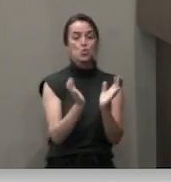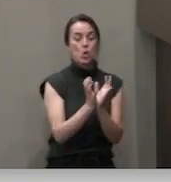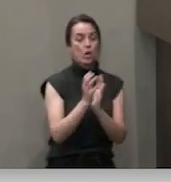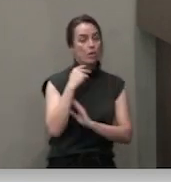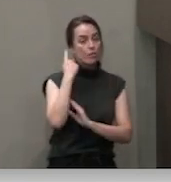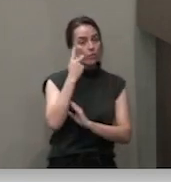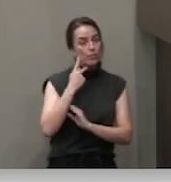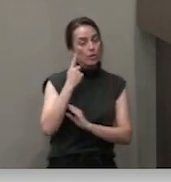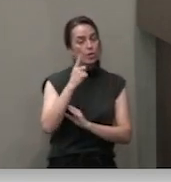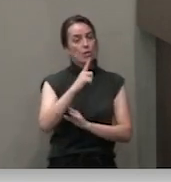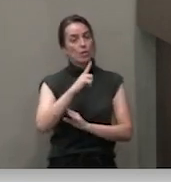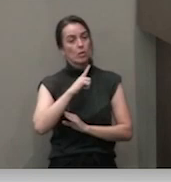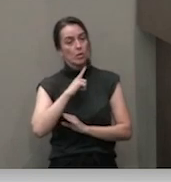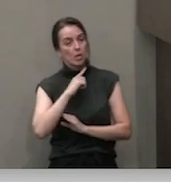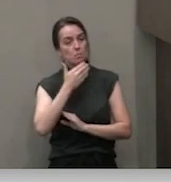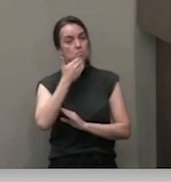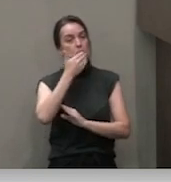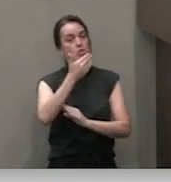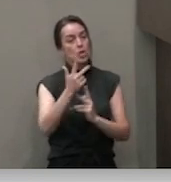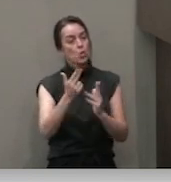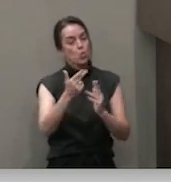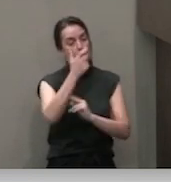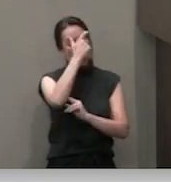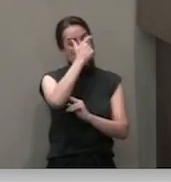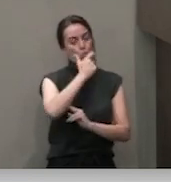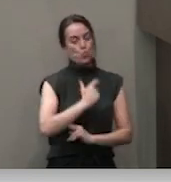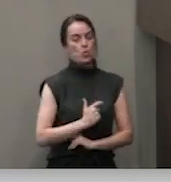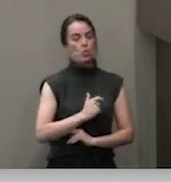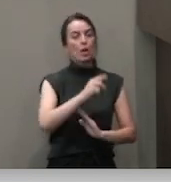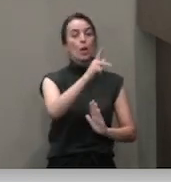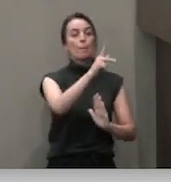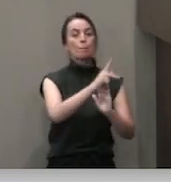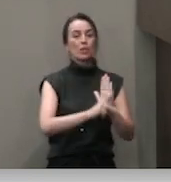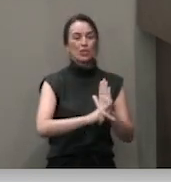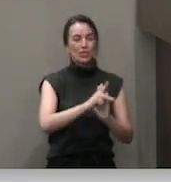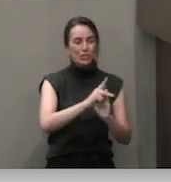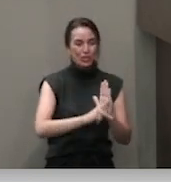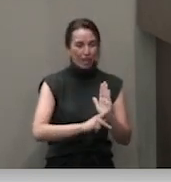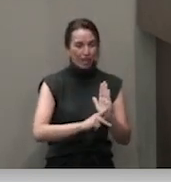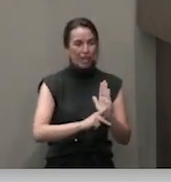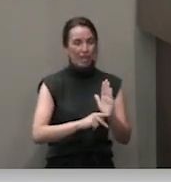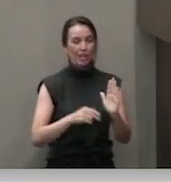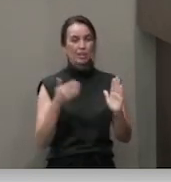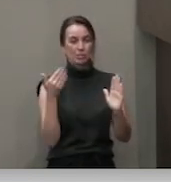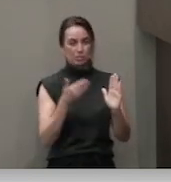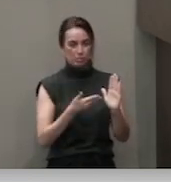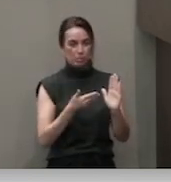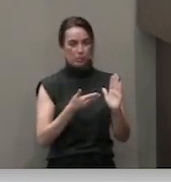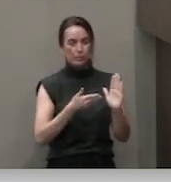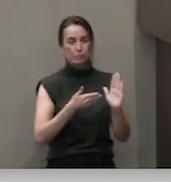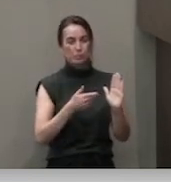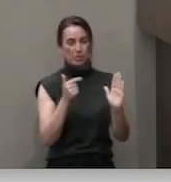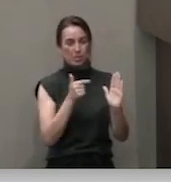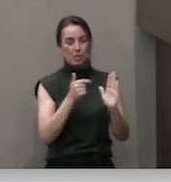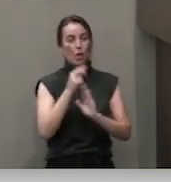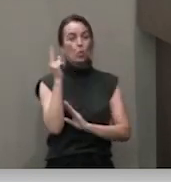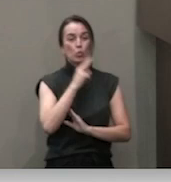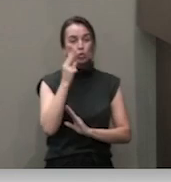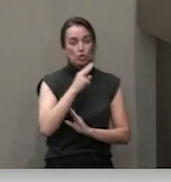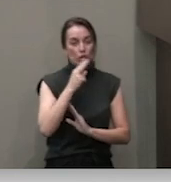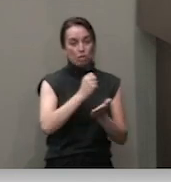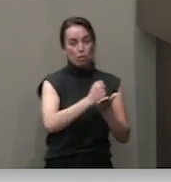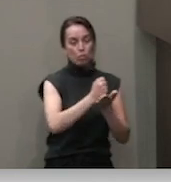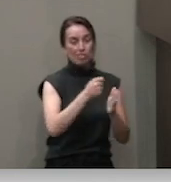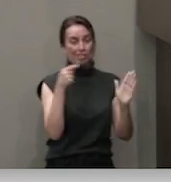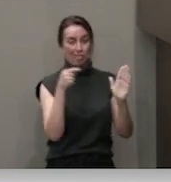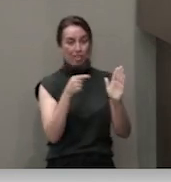semelhante a deste Vereador aqui com esses projeto de regime de contratação emergencial é o que